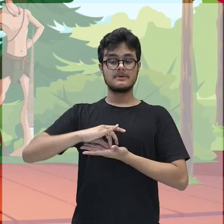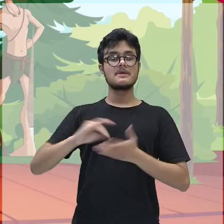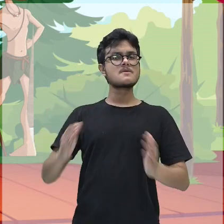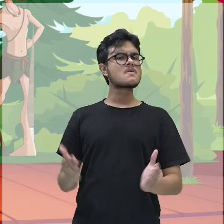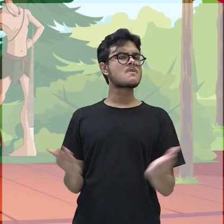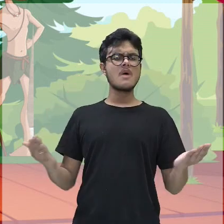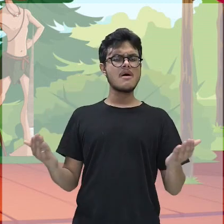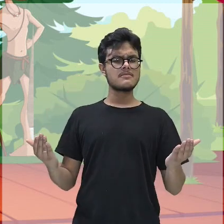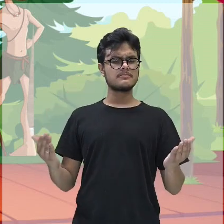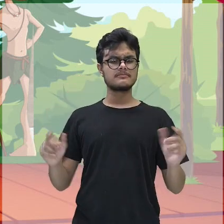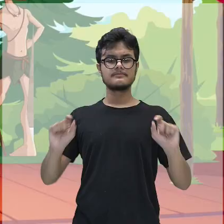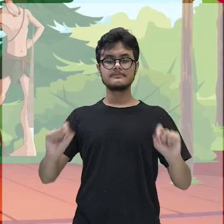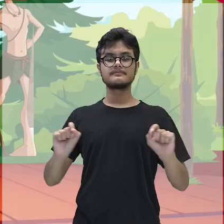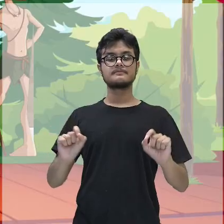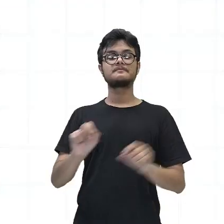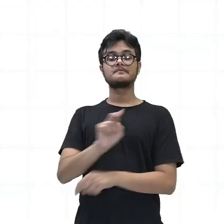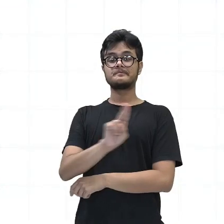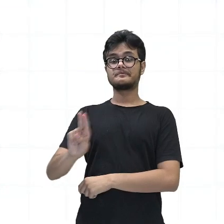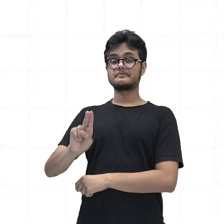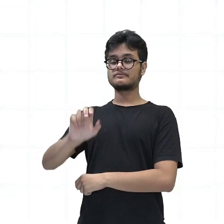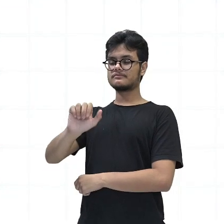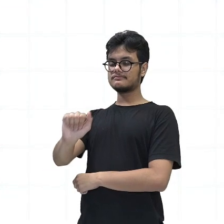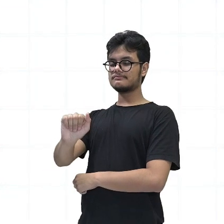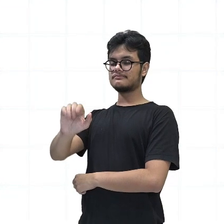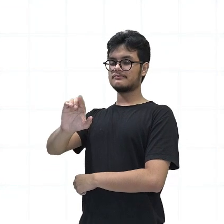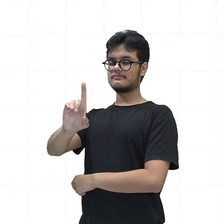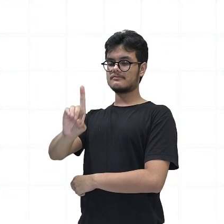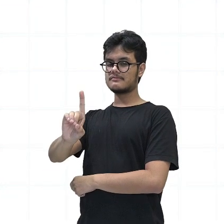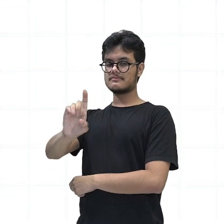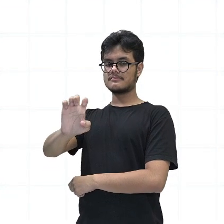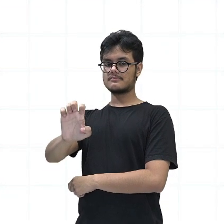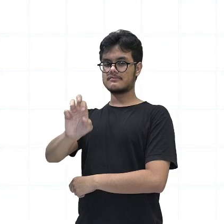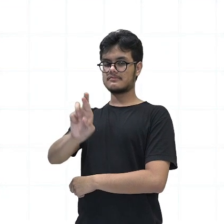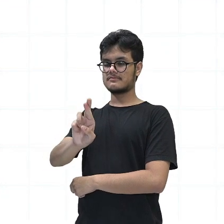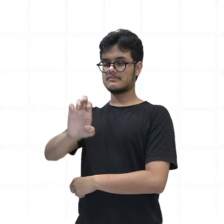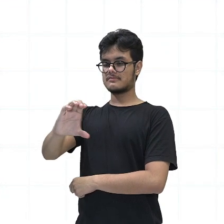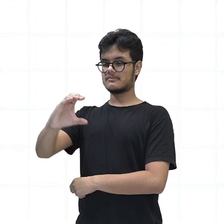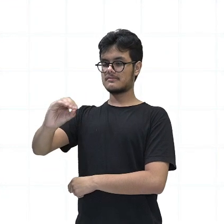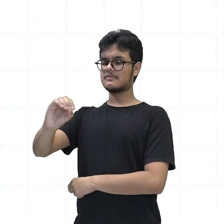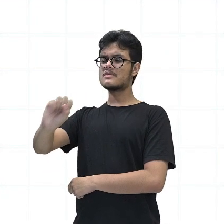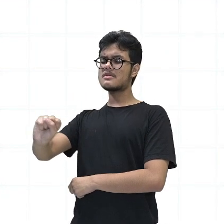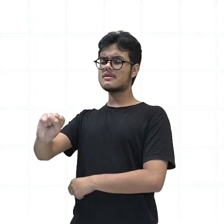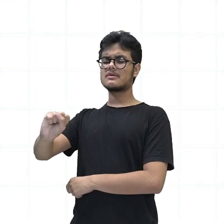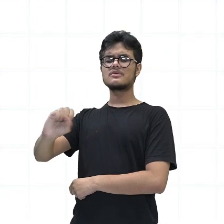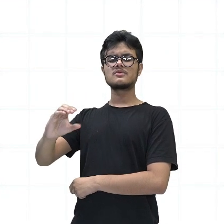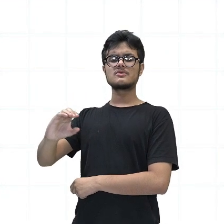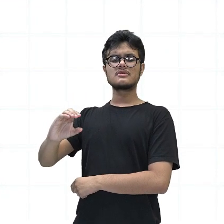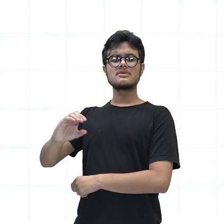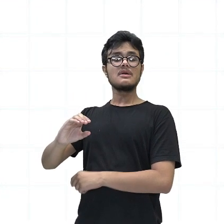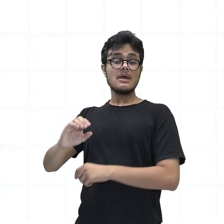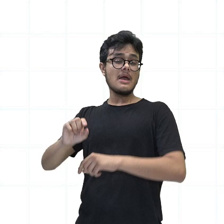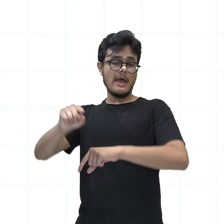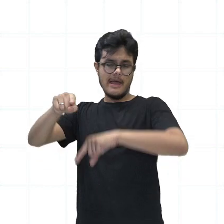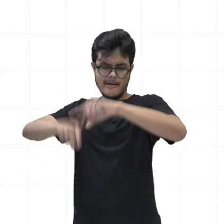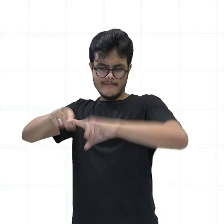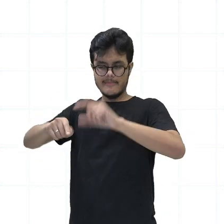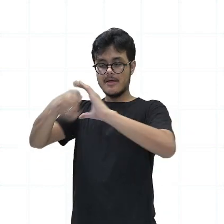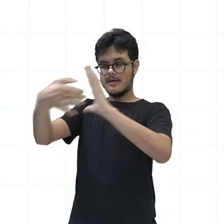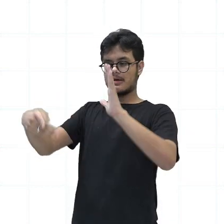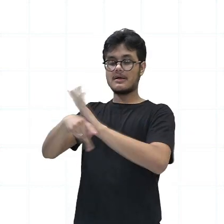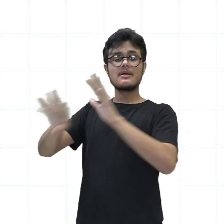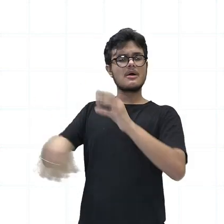item que é chamado de adereços. E o que seriam os adereços? Também conhecido como